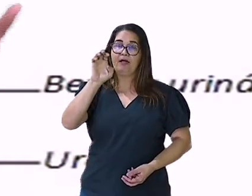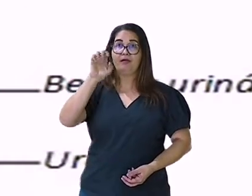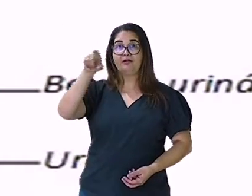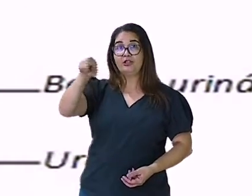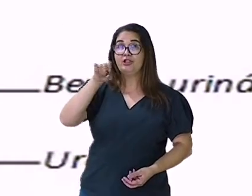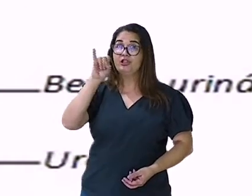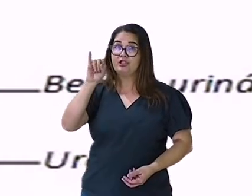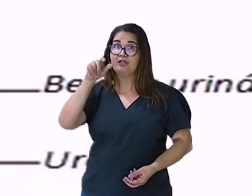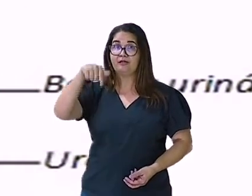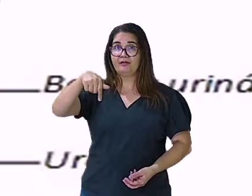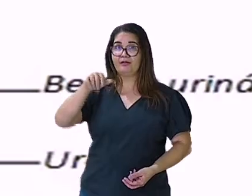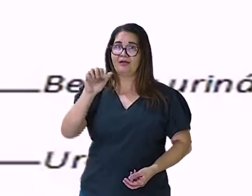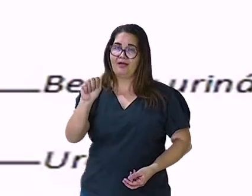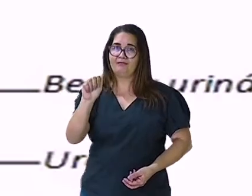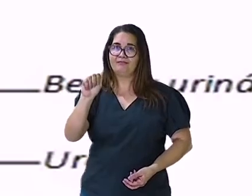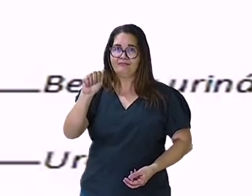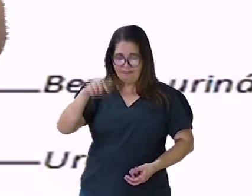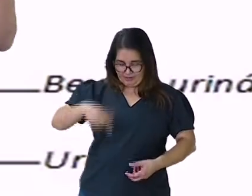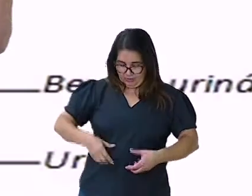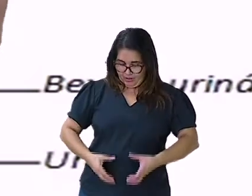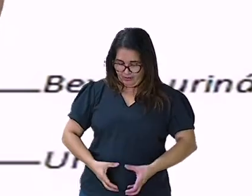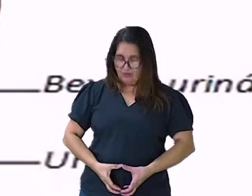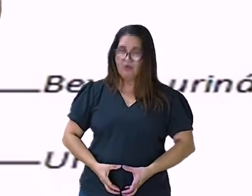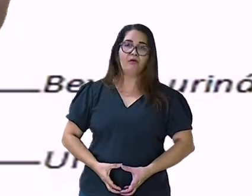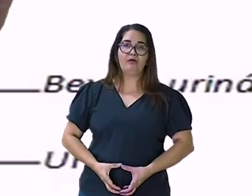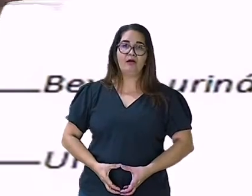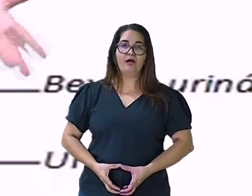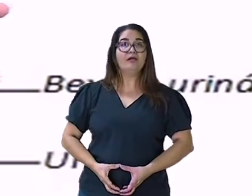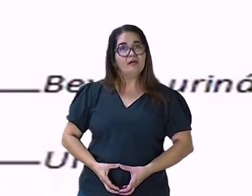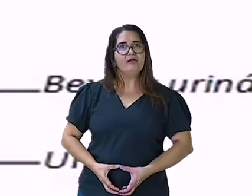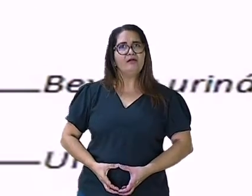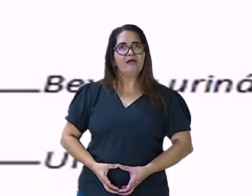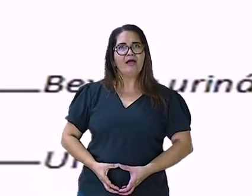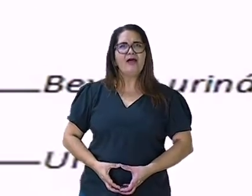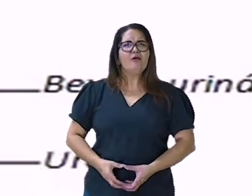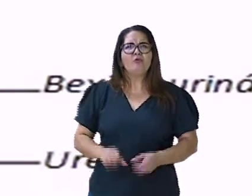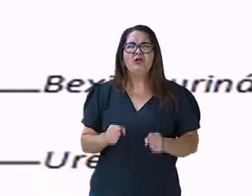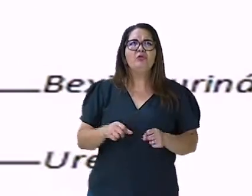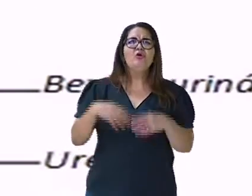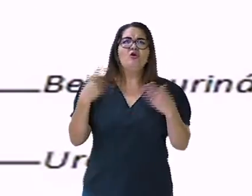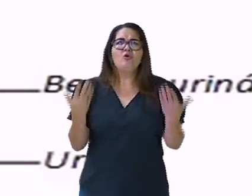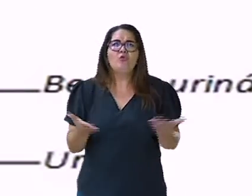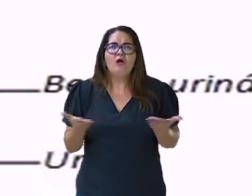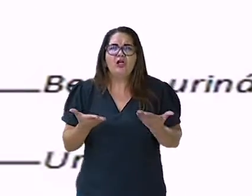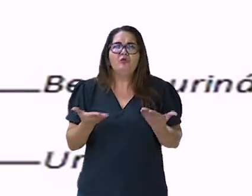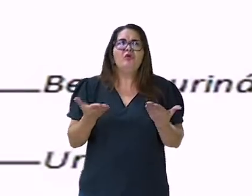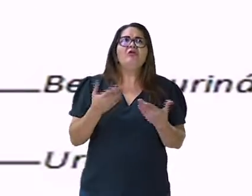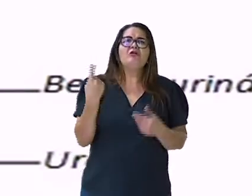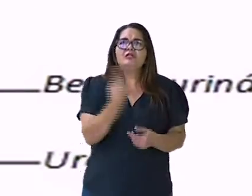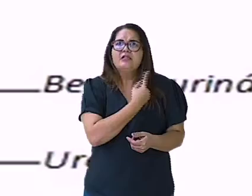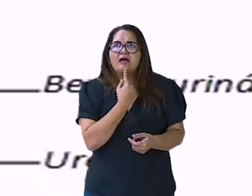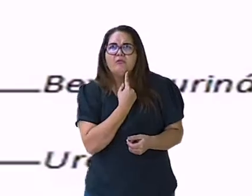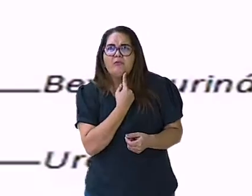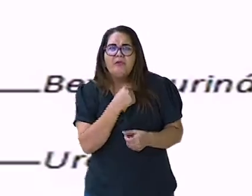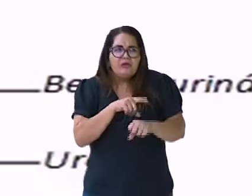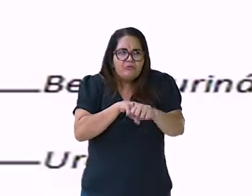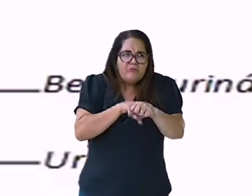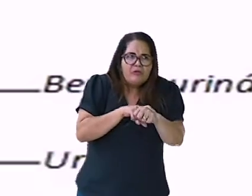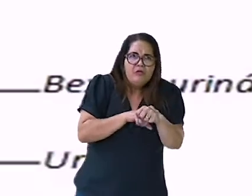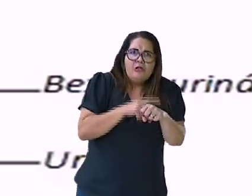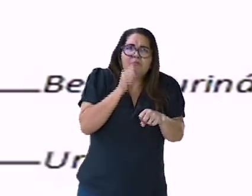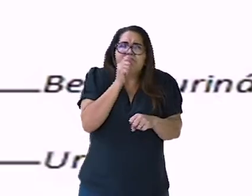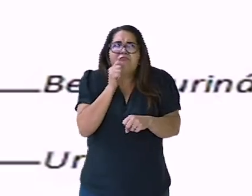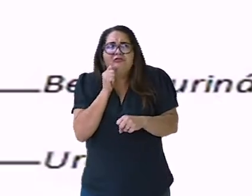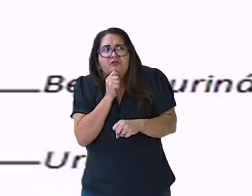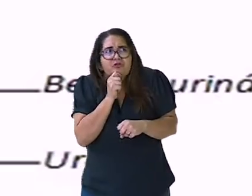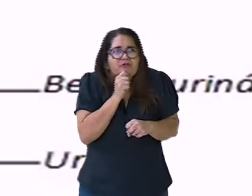urina e gradativamente, quando atinge a capacidade de armazenamento suportável, o organismo envia uma mensagem